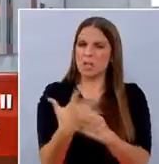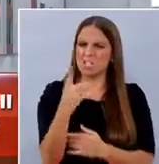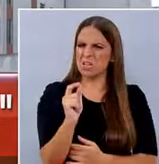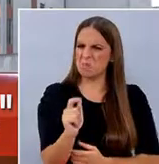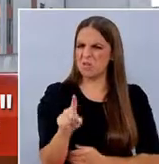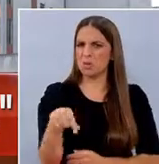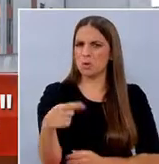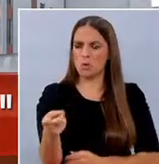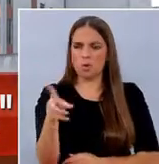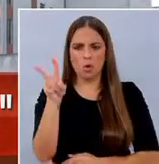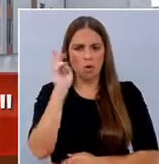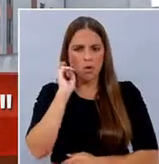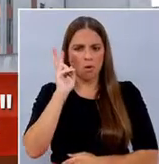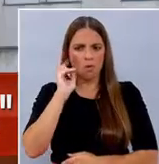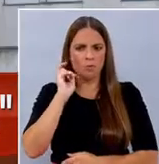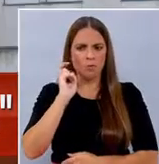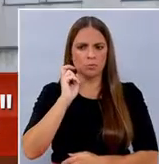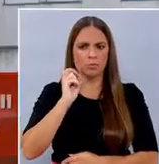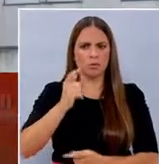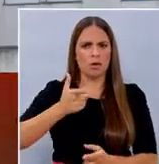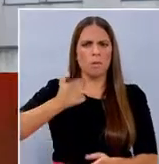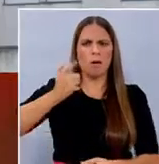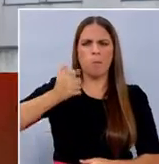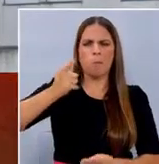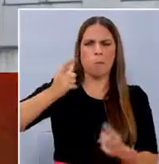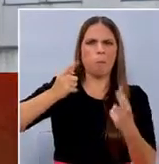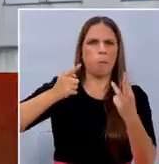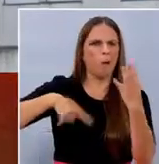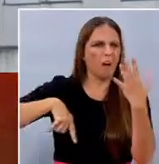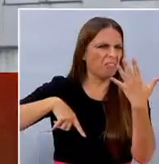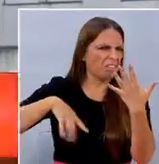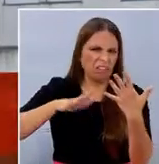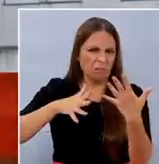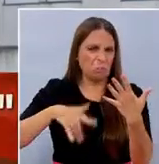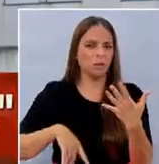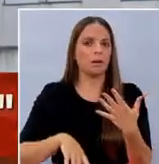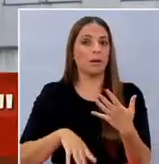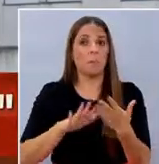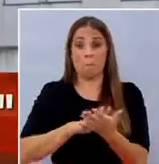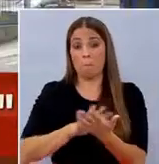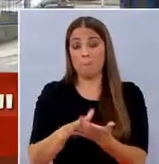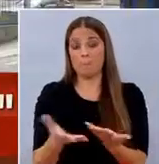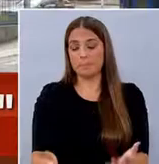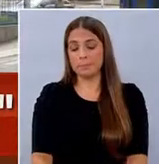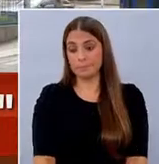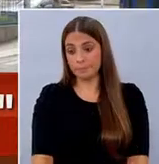5 minutos, só ouvimos 4 ou 5 tiros no ar, tom, tom, tom, pronto, e mais nada.